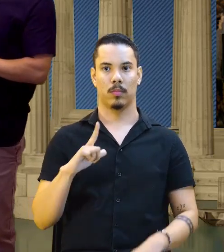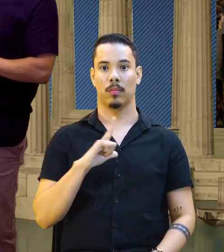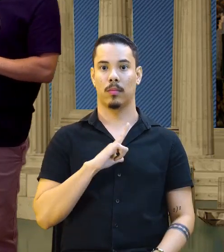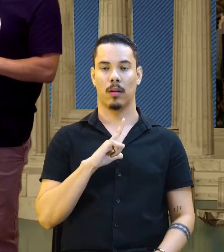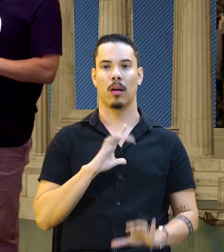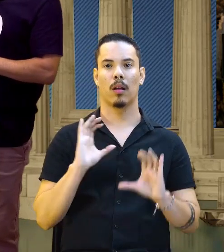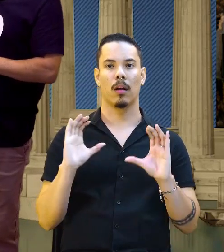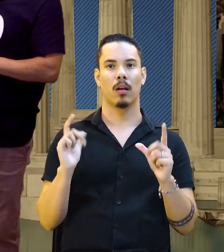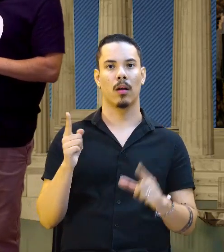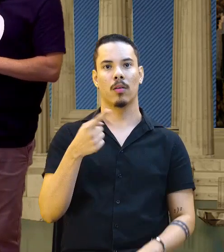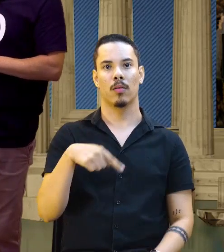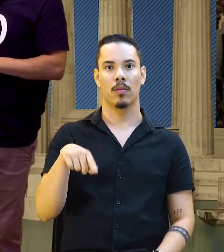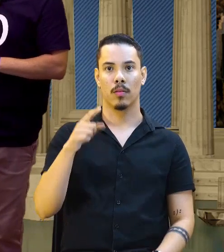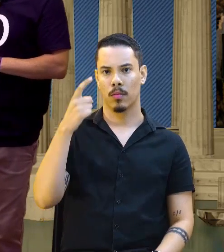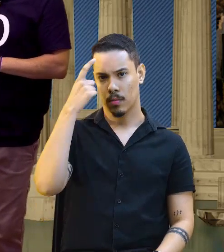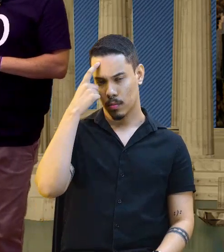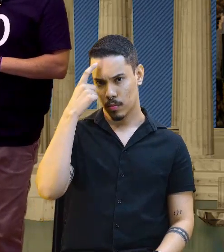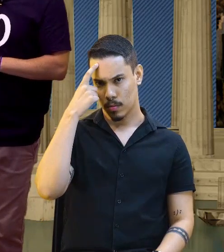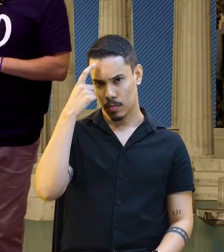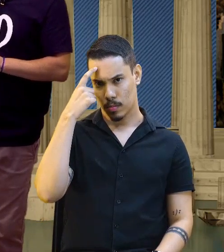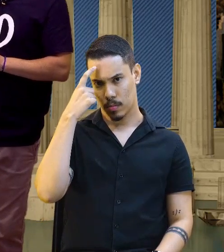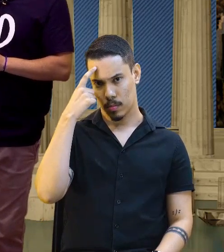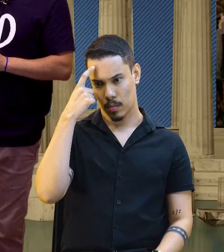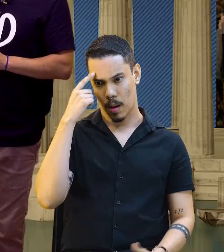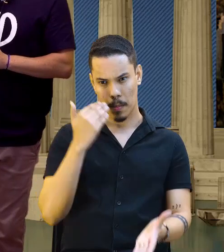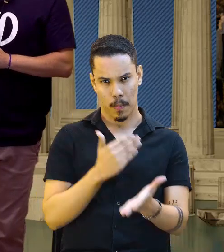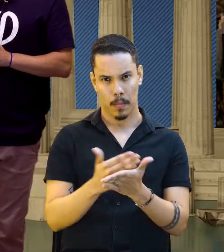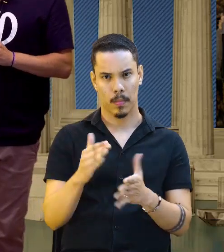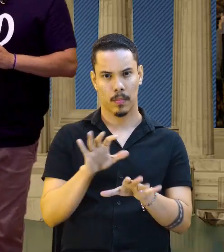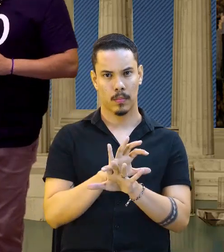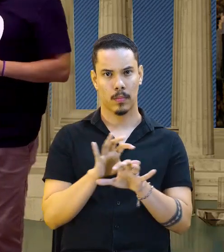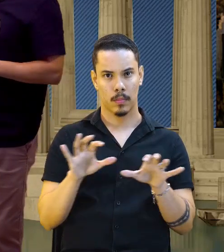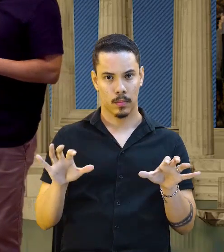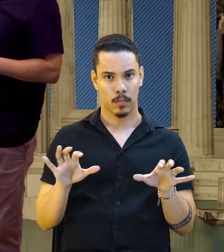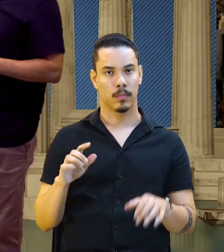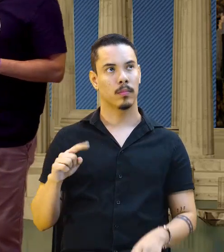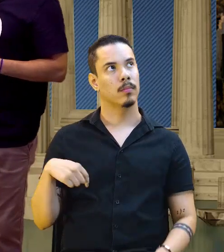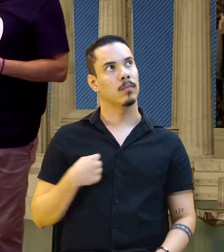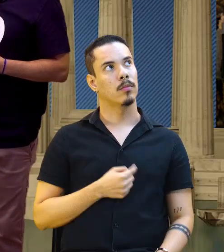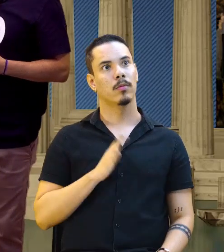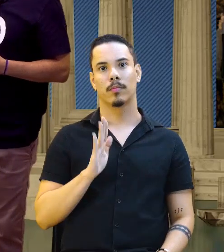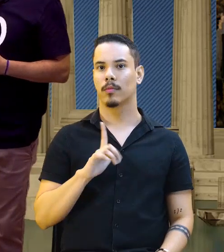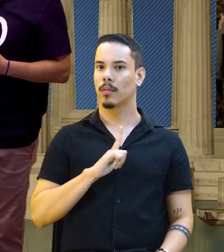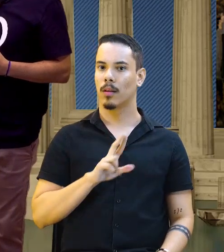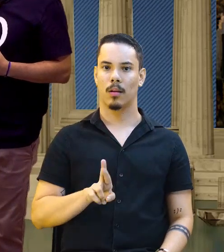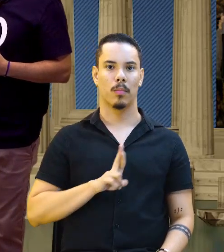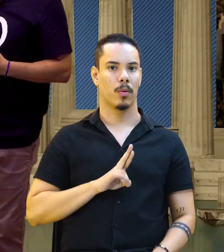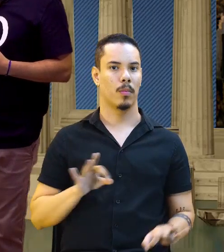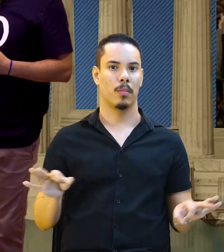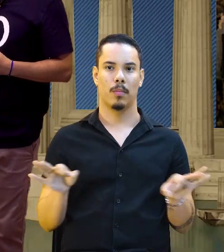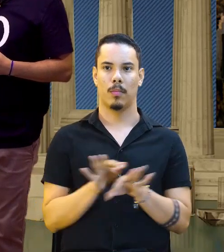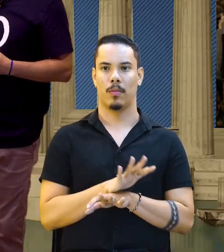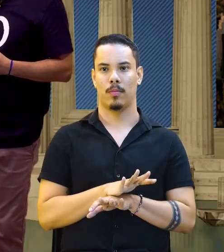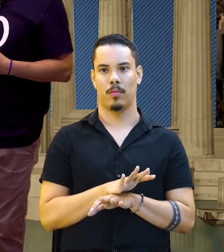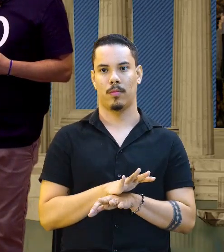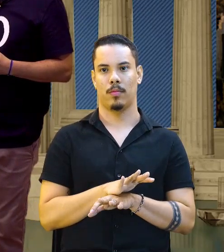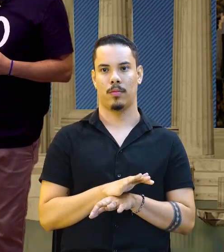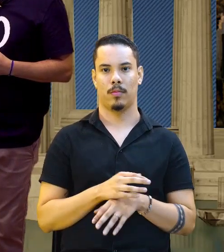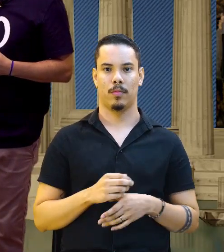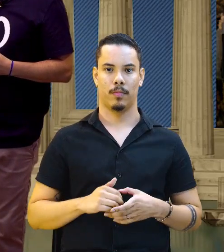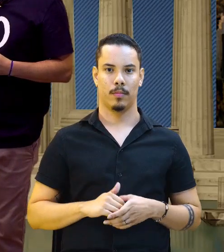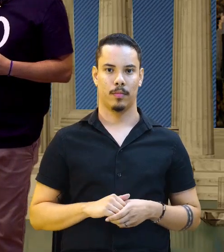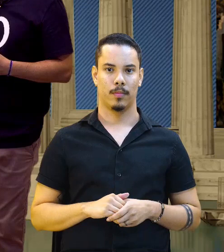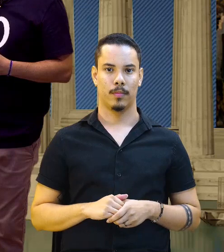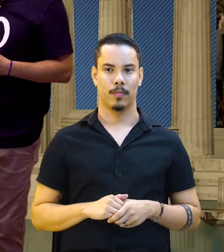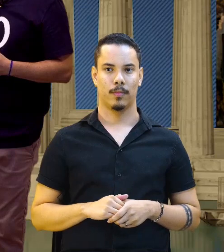são os livres, né? Se a gente for pensar a partir disso daí, a gente já tem a resposta, né, Hélio? É, exatamente. E aí?